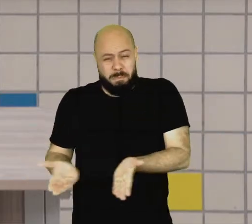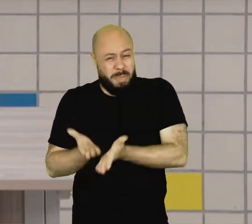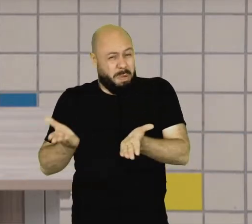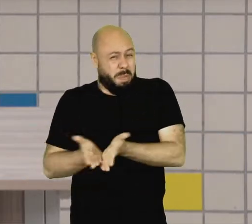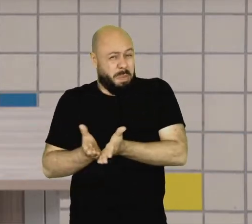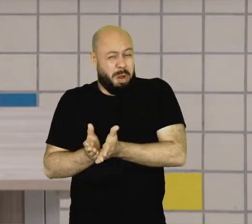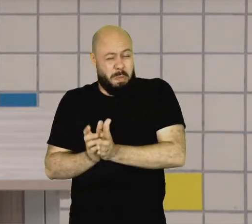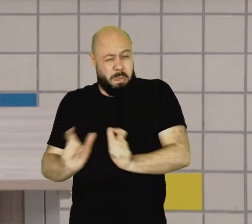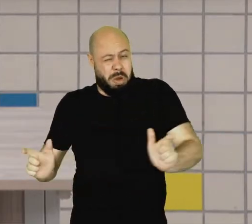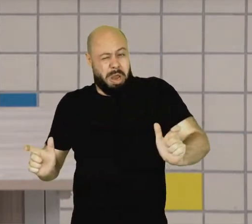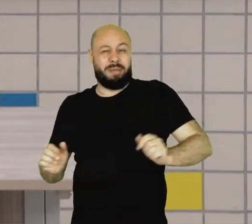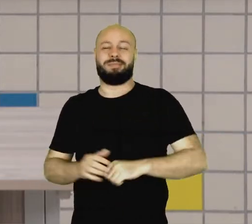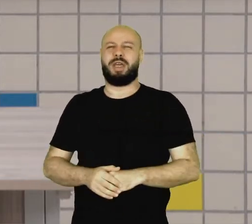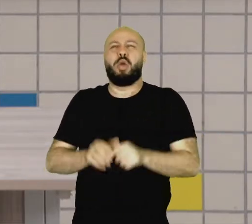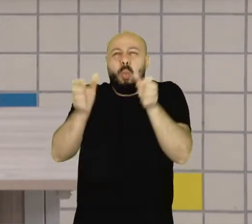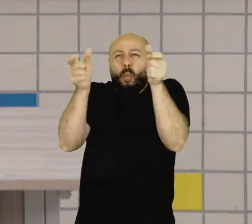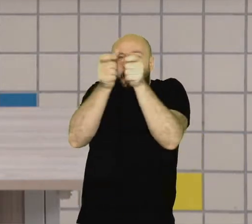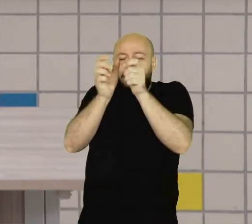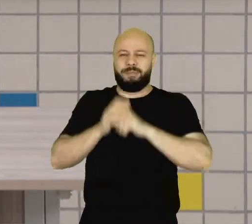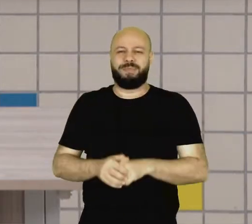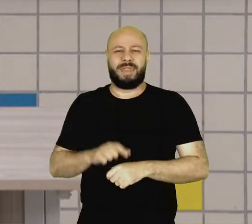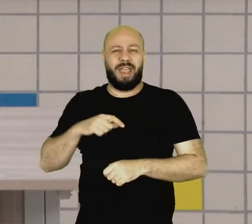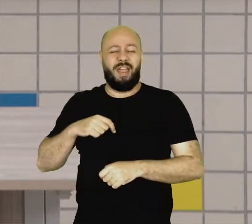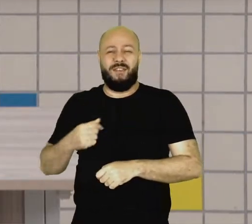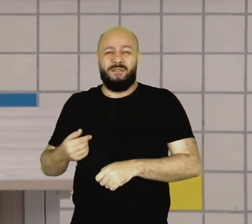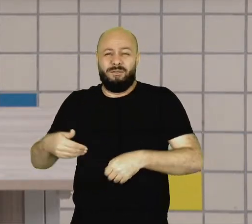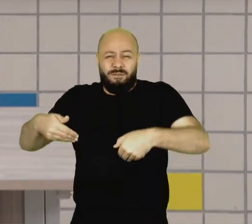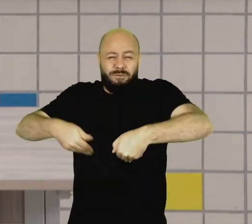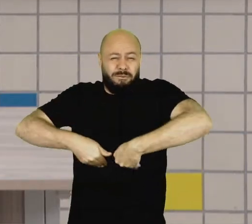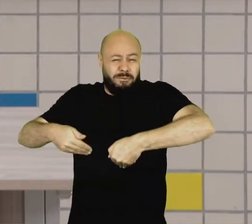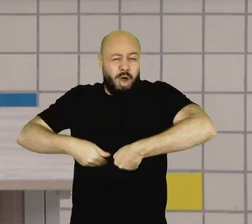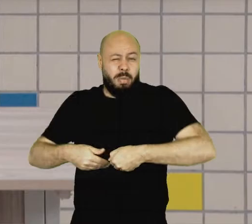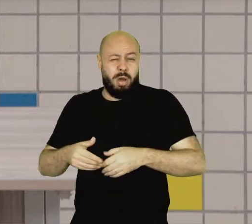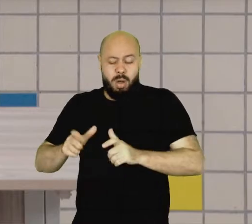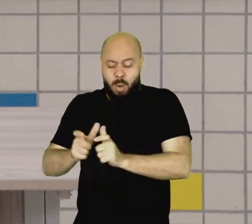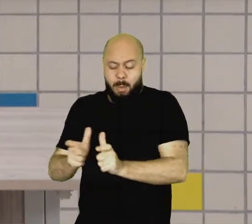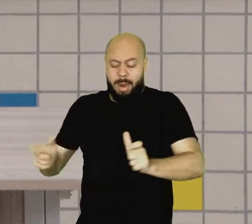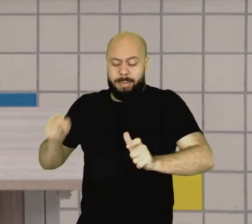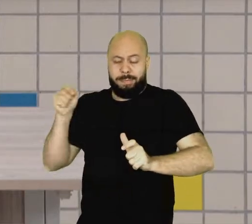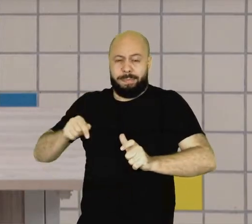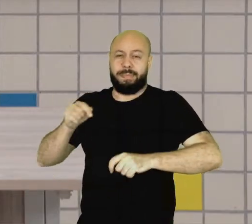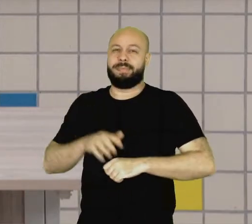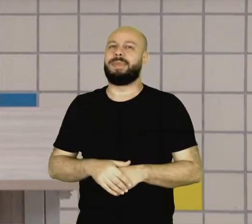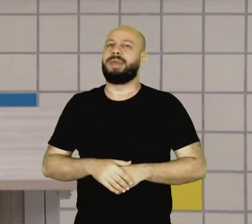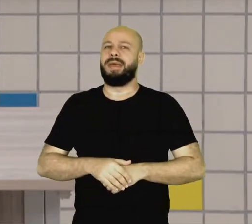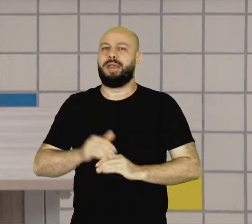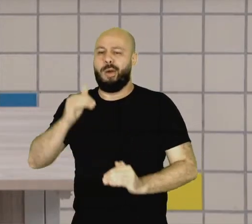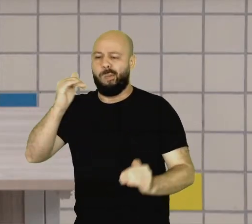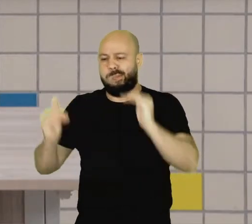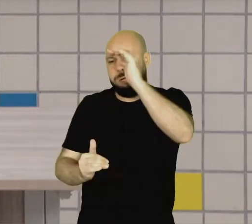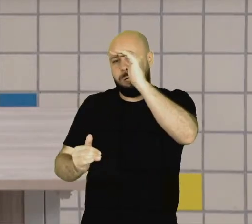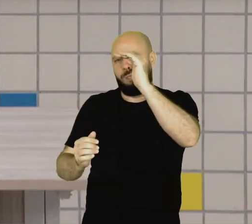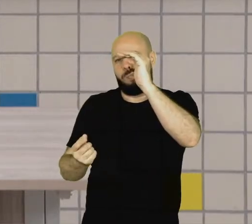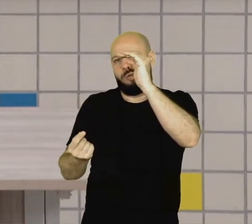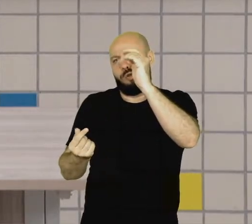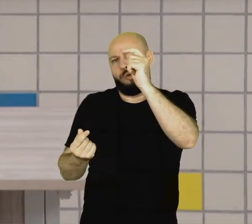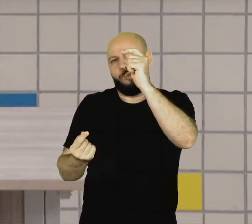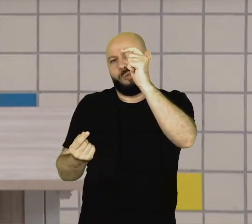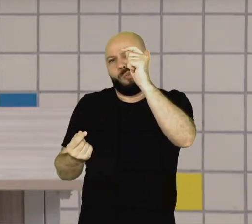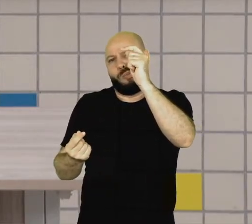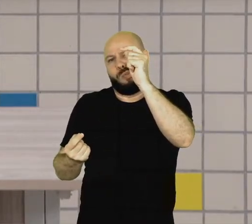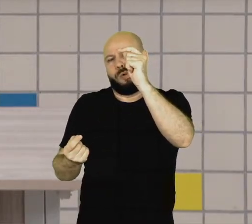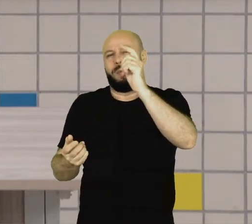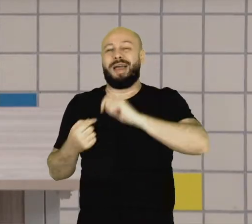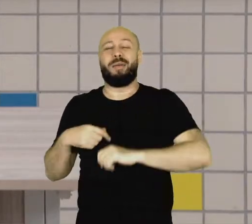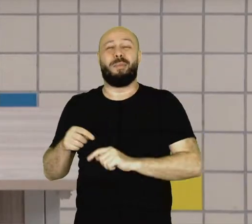tenho muita gente, por exemplo, que passa fome. Então, essa disparidade econômica faz com que o país não seja, por exemplo, um país de